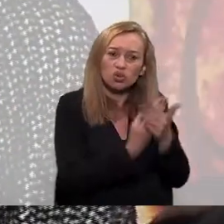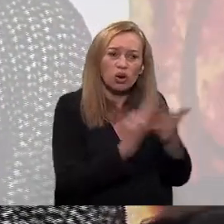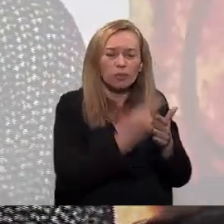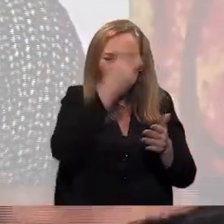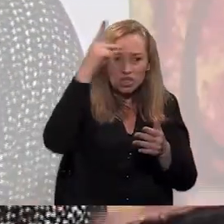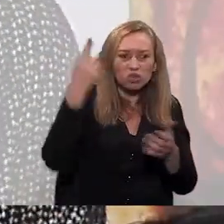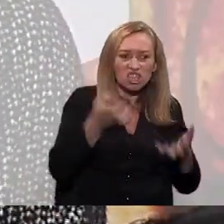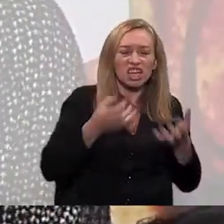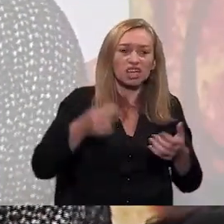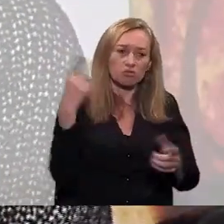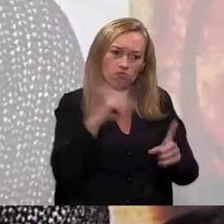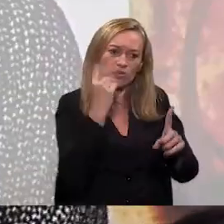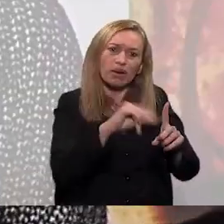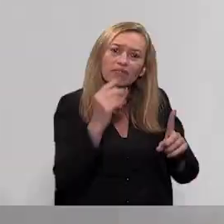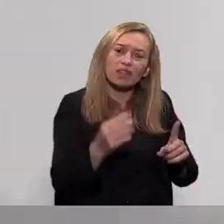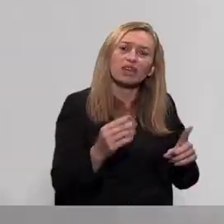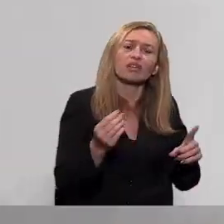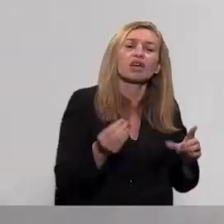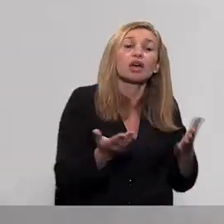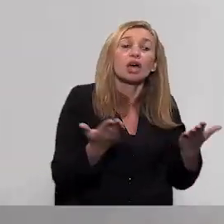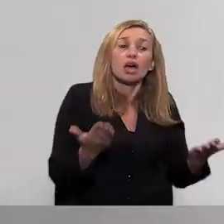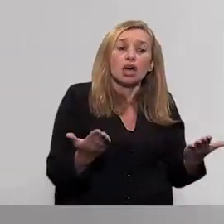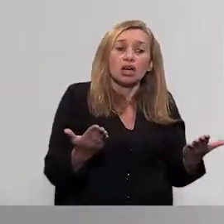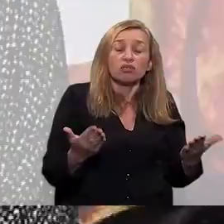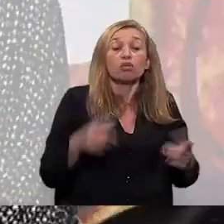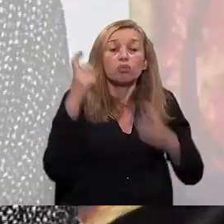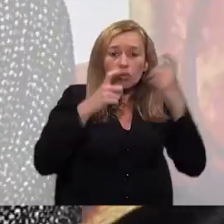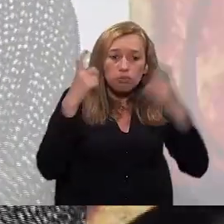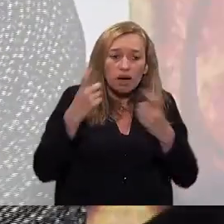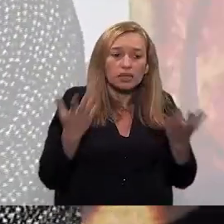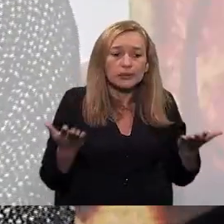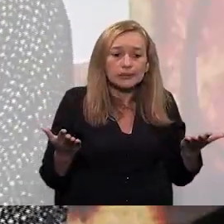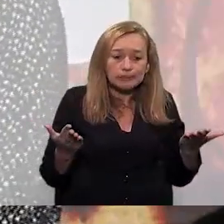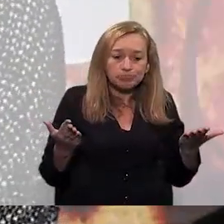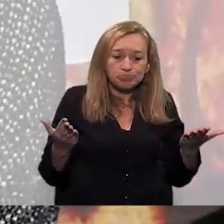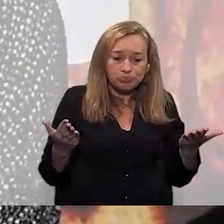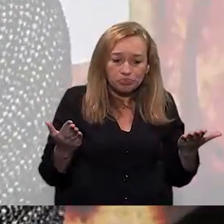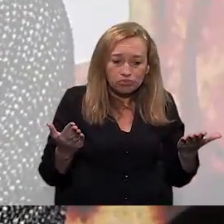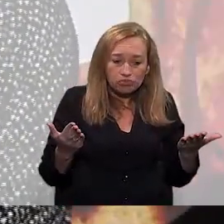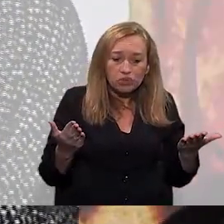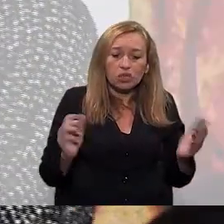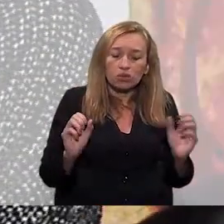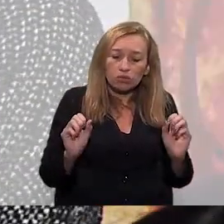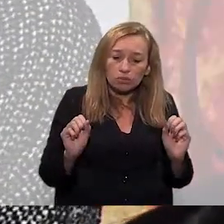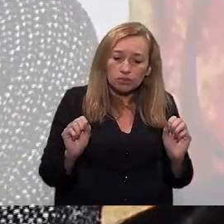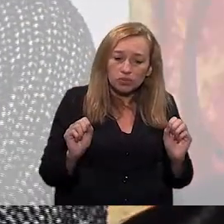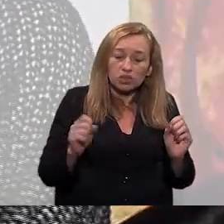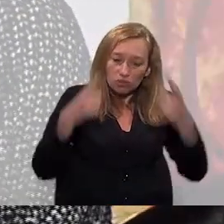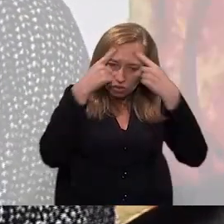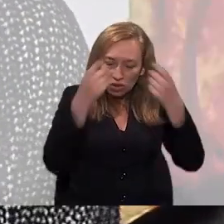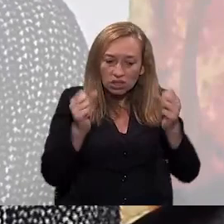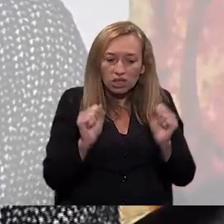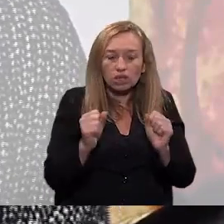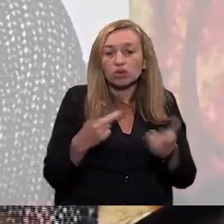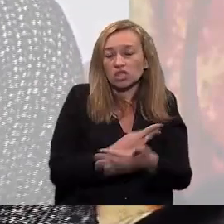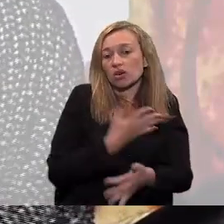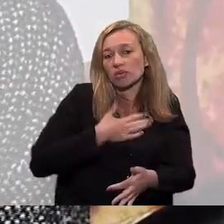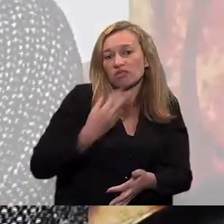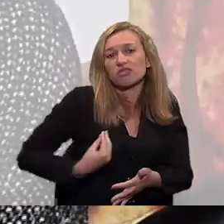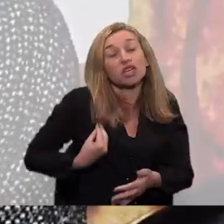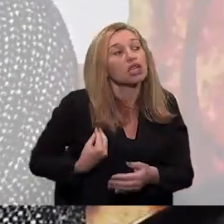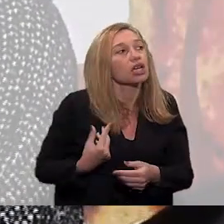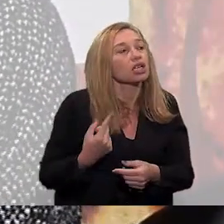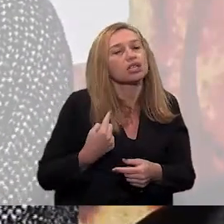gente na porta da escola falando que ia me bater, etc. Então ela ficou muito preocupada com isso, de que algo